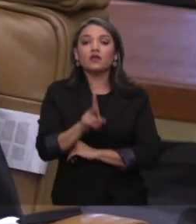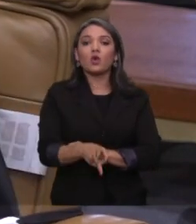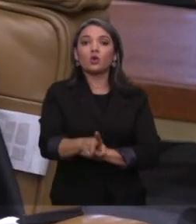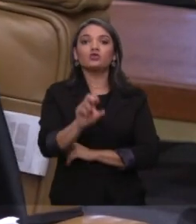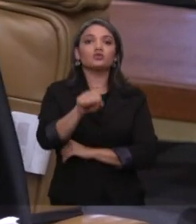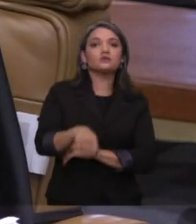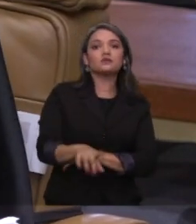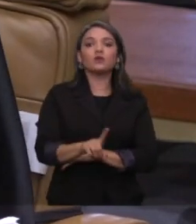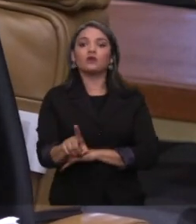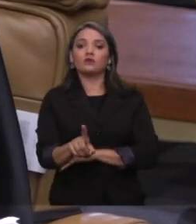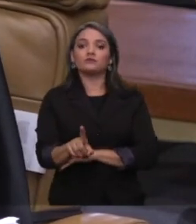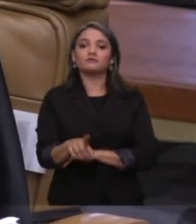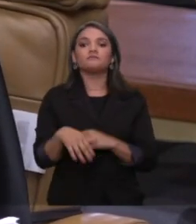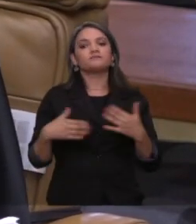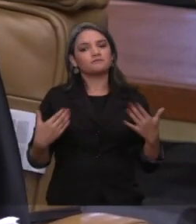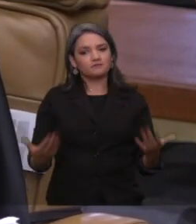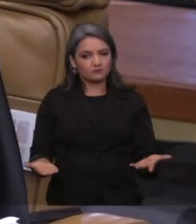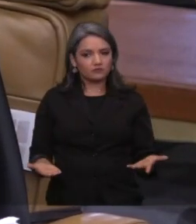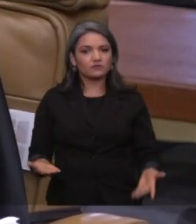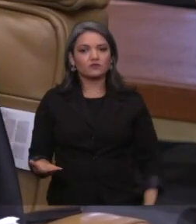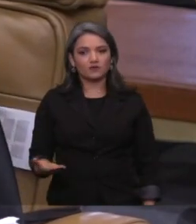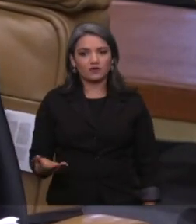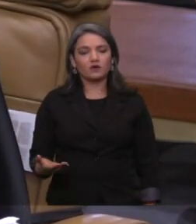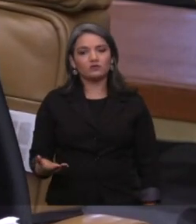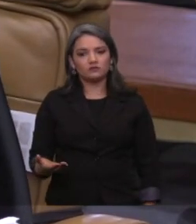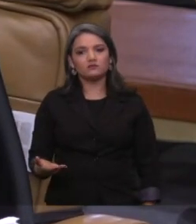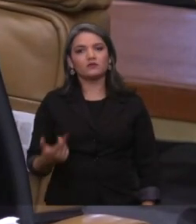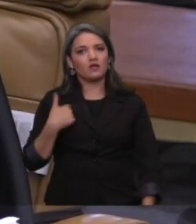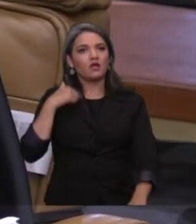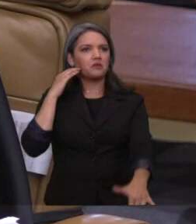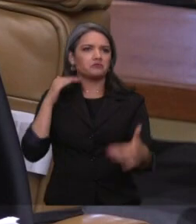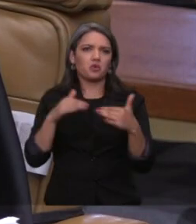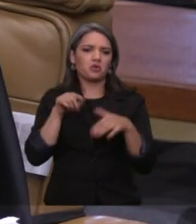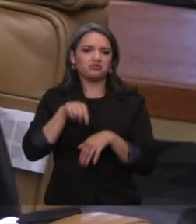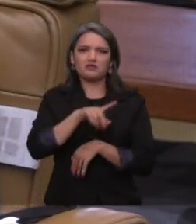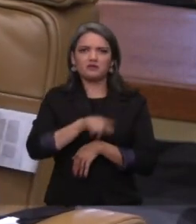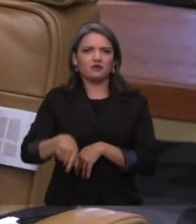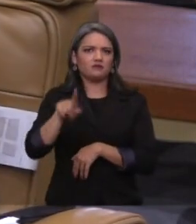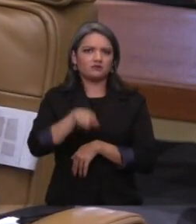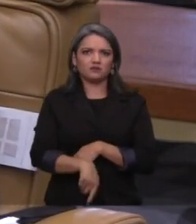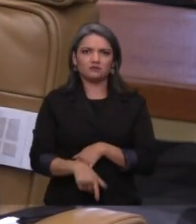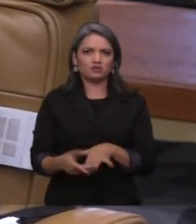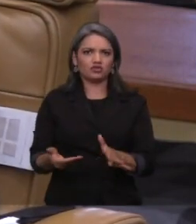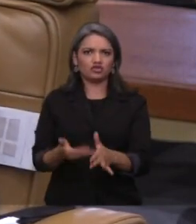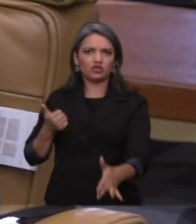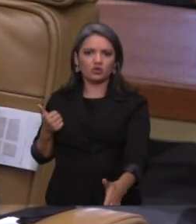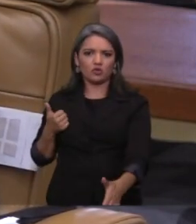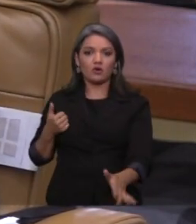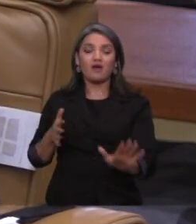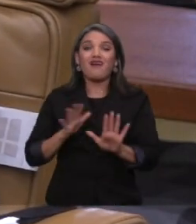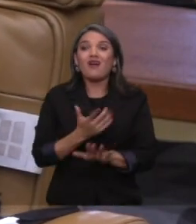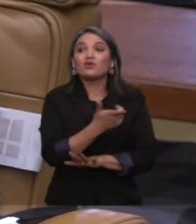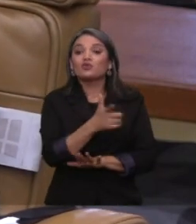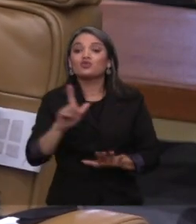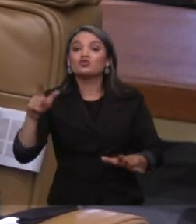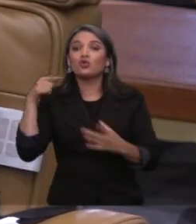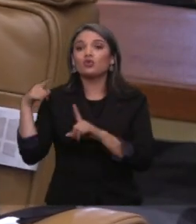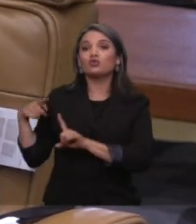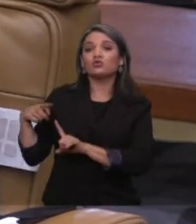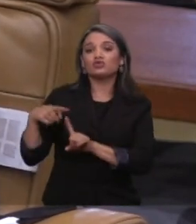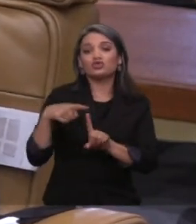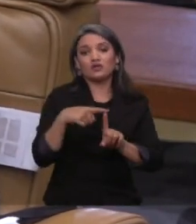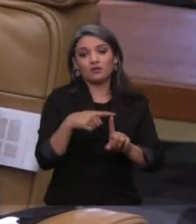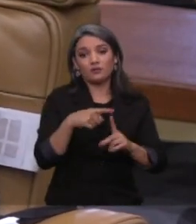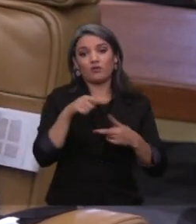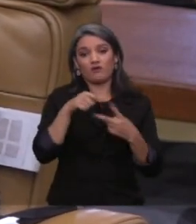se percebeu que eu estou a acompanhar Sua Excelência o relator no sentido que não perdura. Quanto às demais figuras, as outras